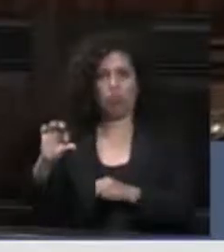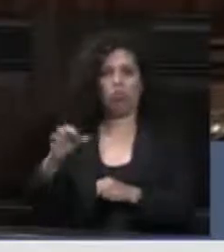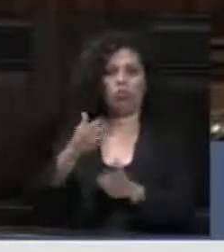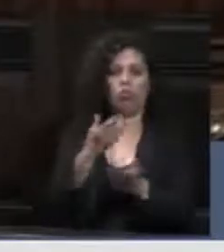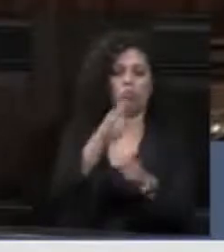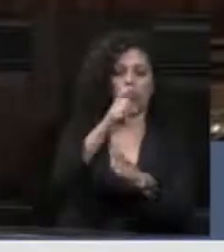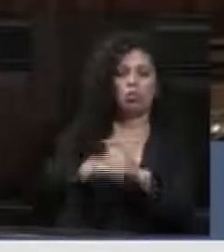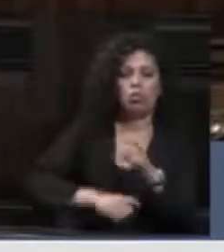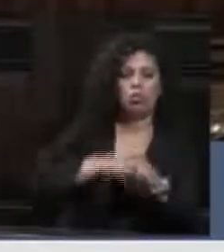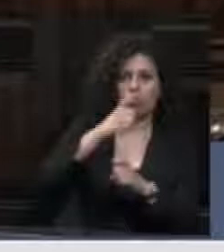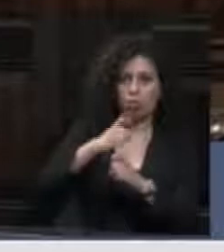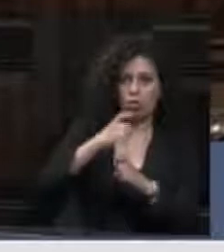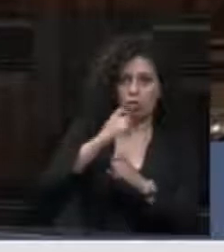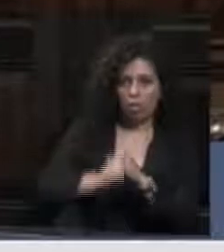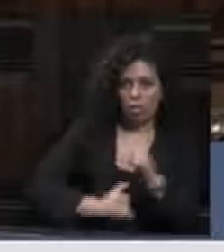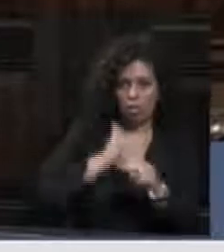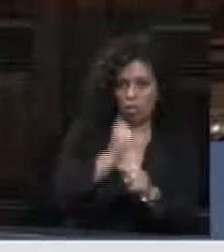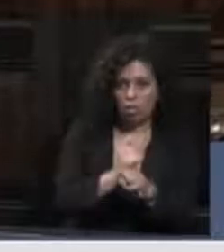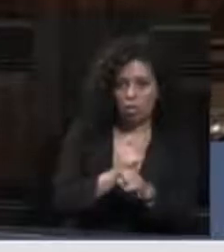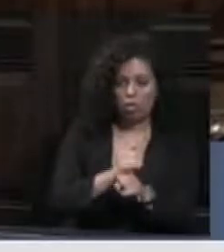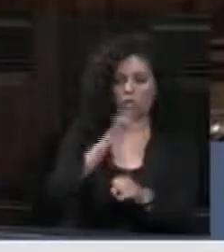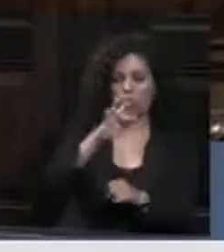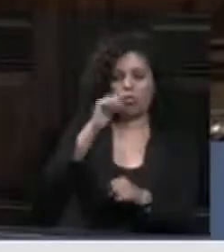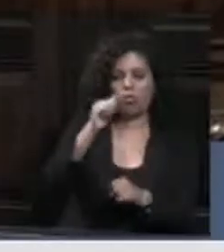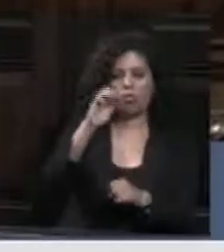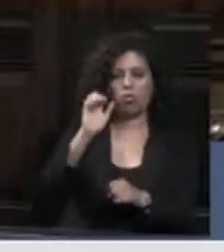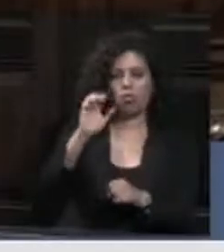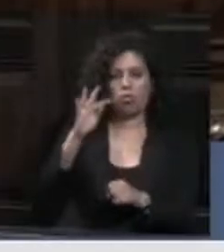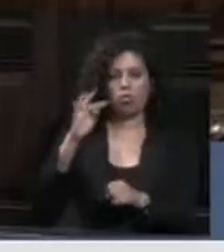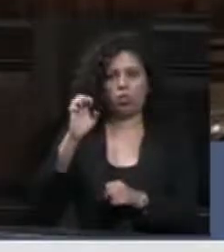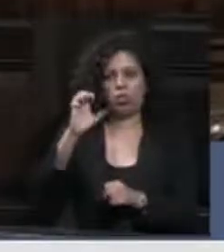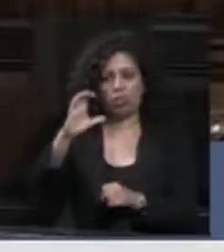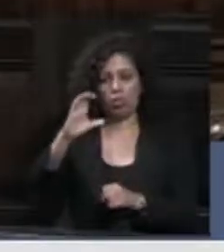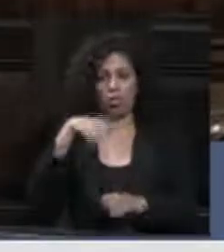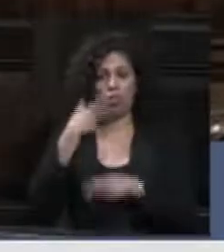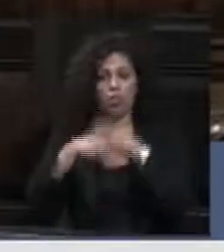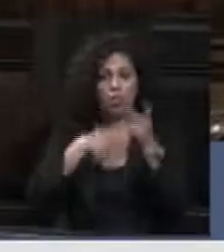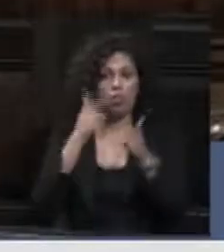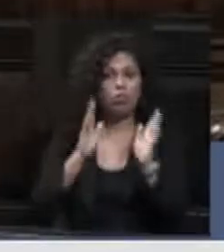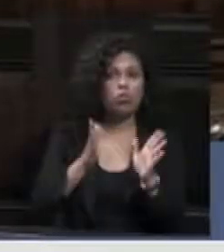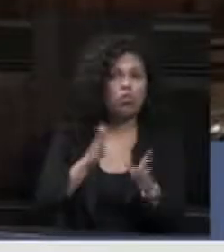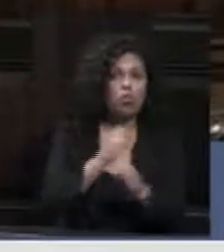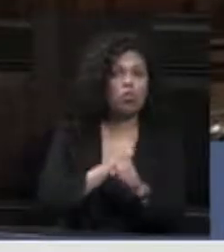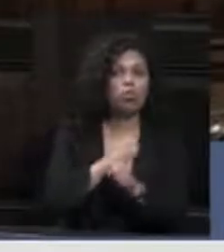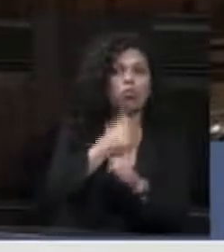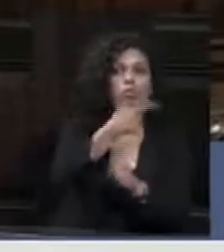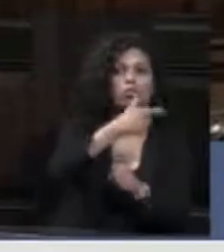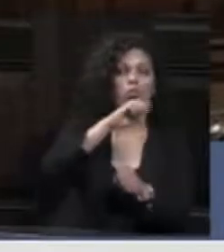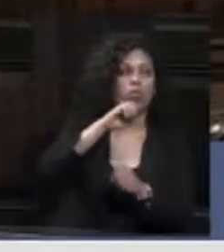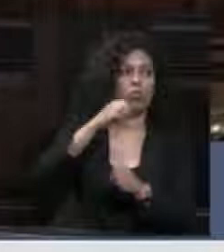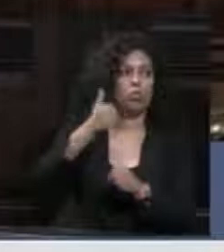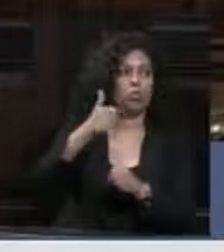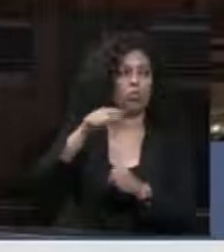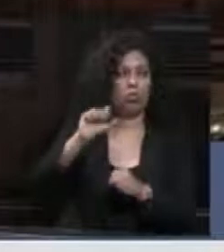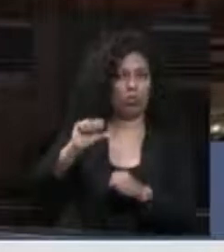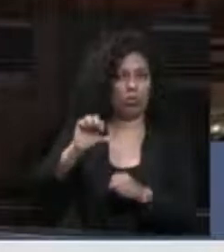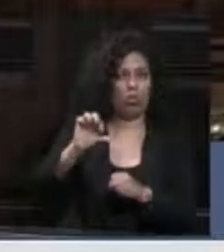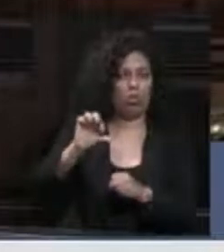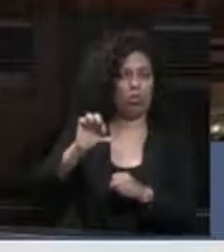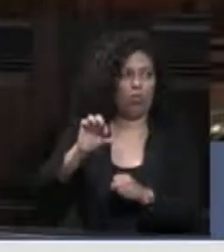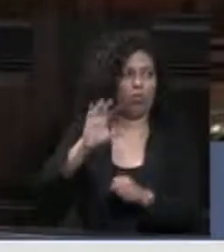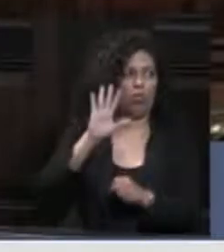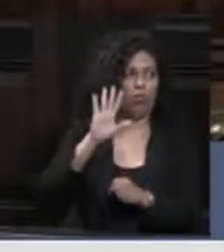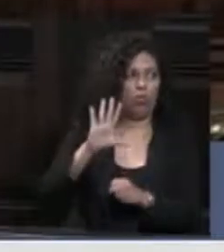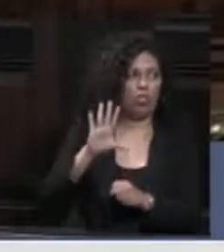primeiras informações sobre o processo de matrícula para o ano letivo de 2019, e lá não consta